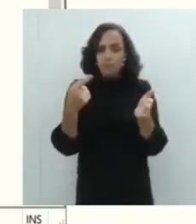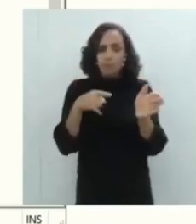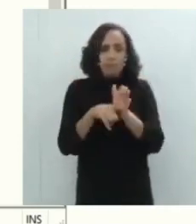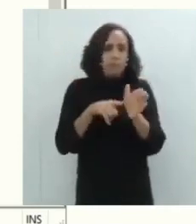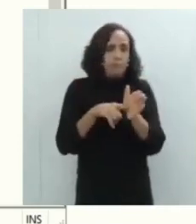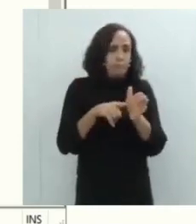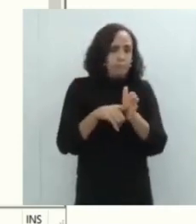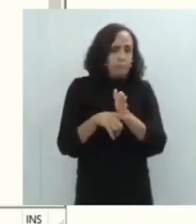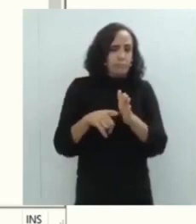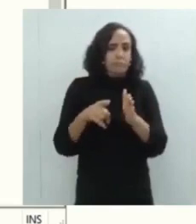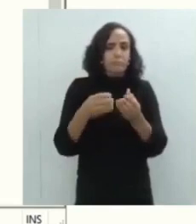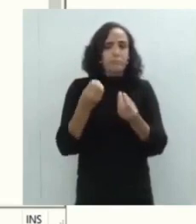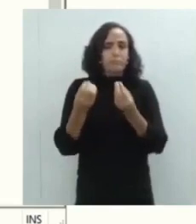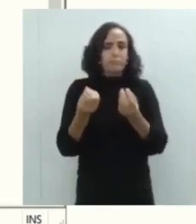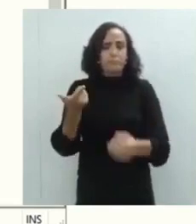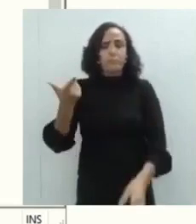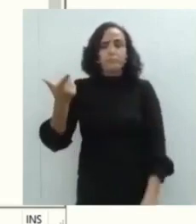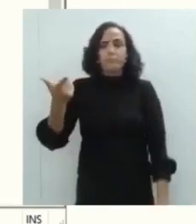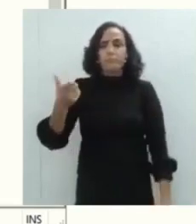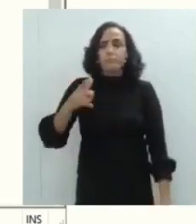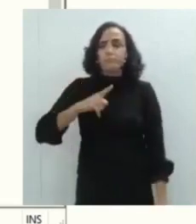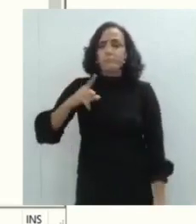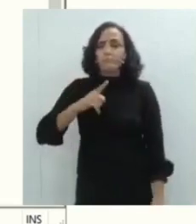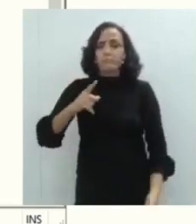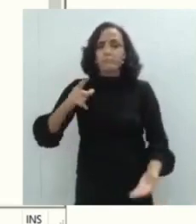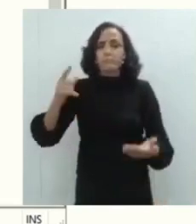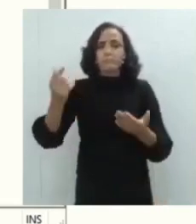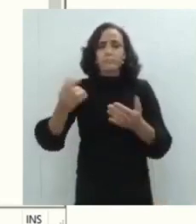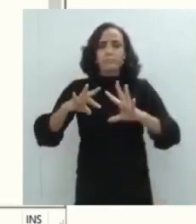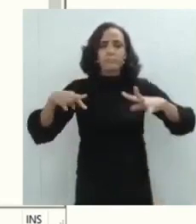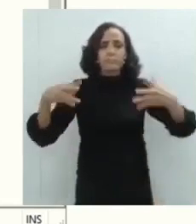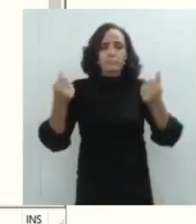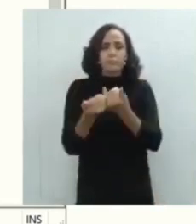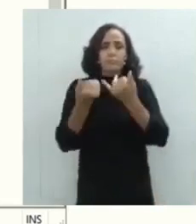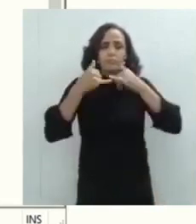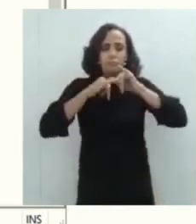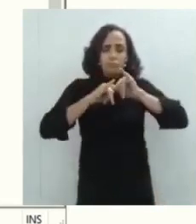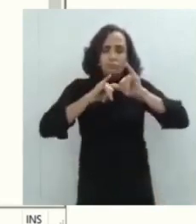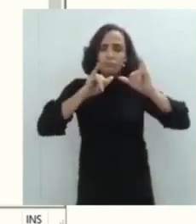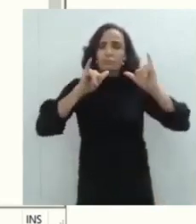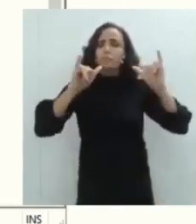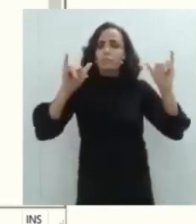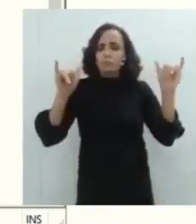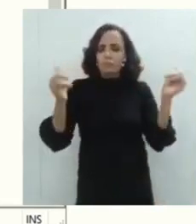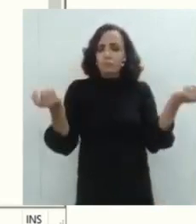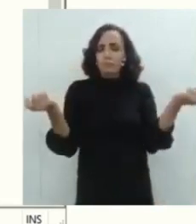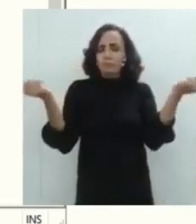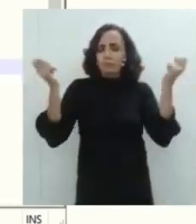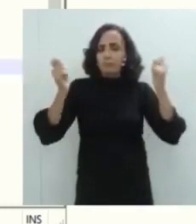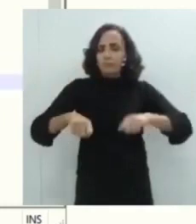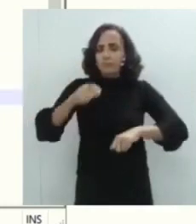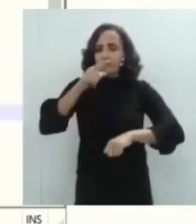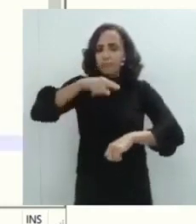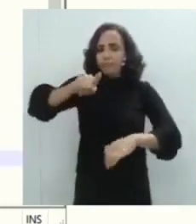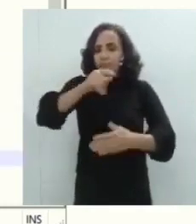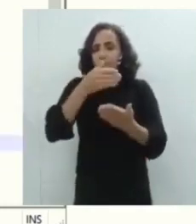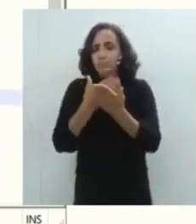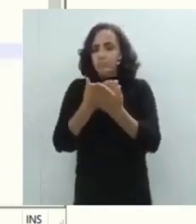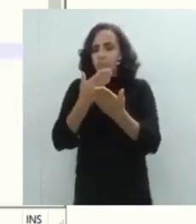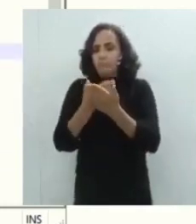consulta2.php, porque ele contém todas as informações do consulta.php, porém eu adiciono um